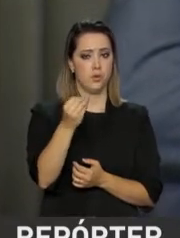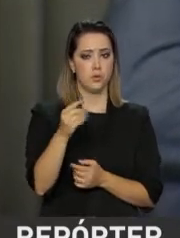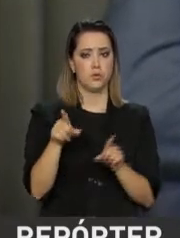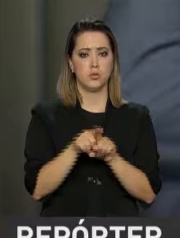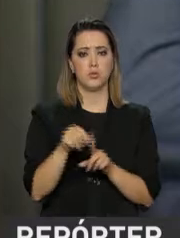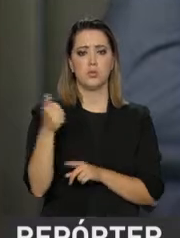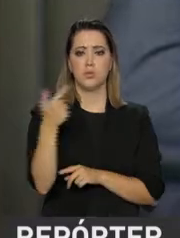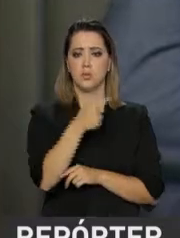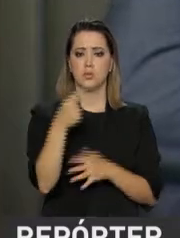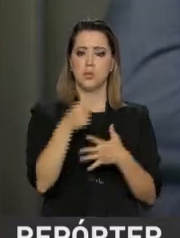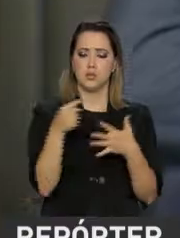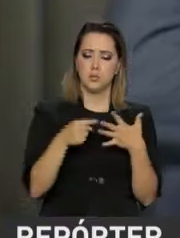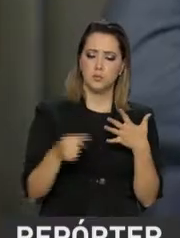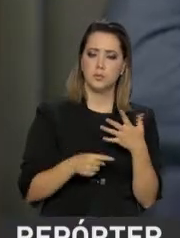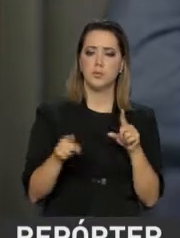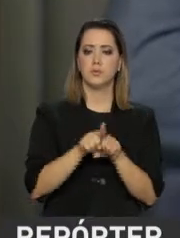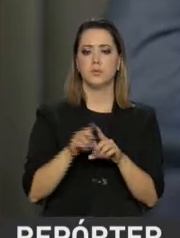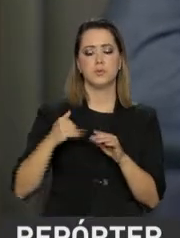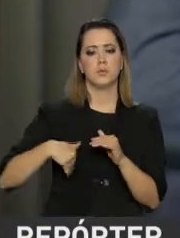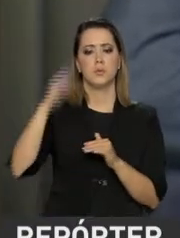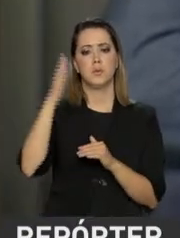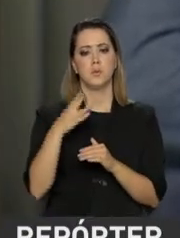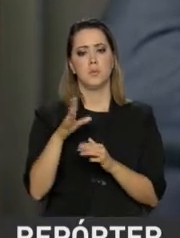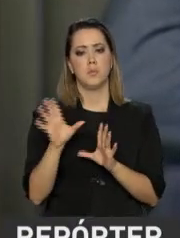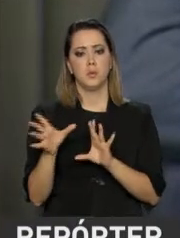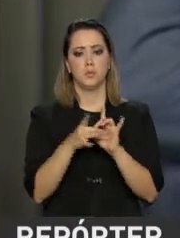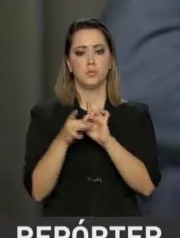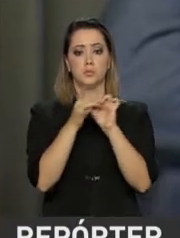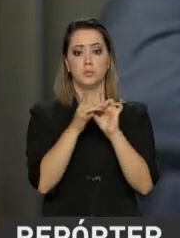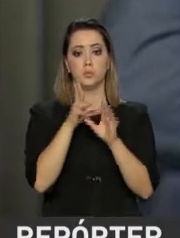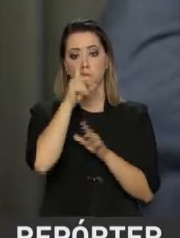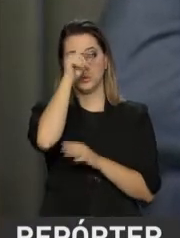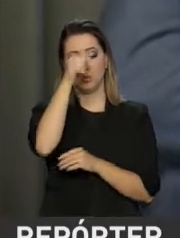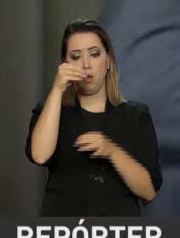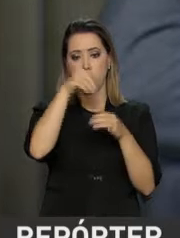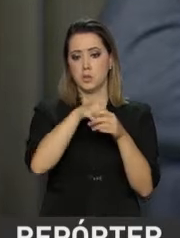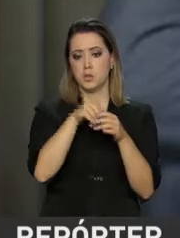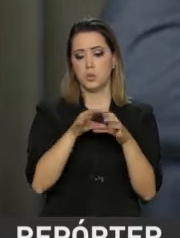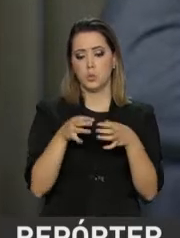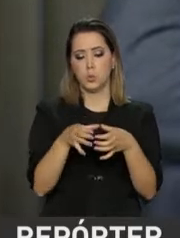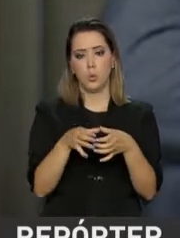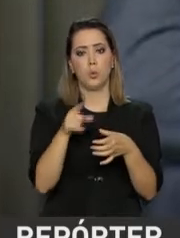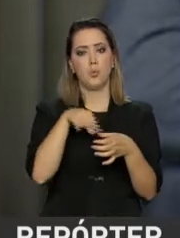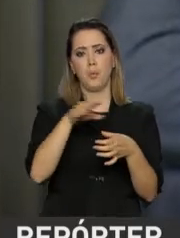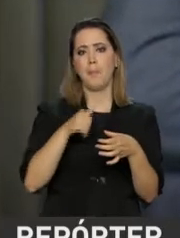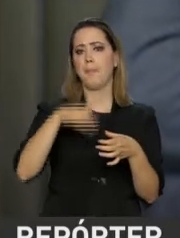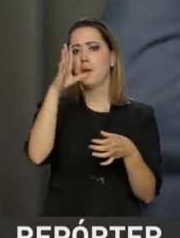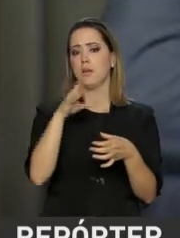objetivos de desenvolvimento sustentável quanto maior for a coesão ea vitalidade interna da cplp